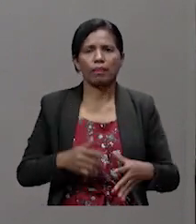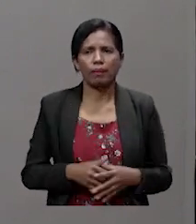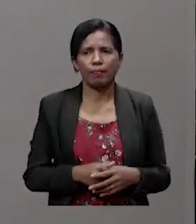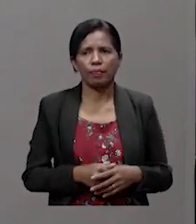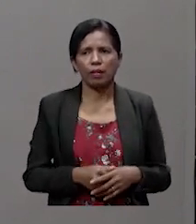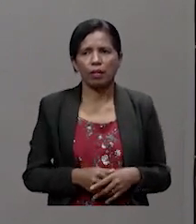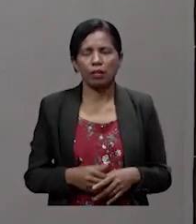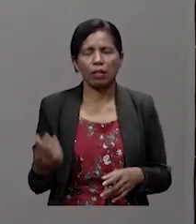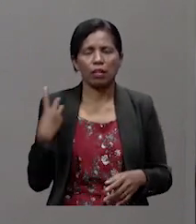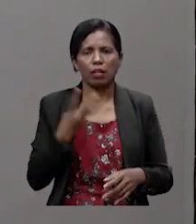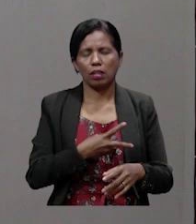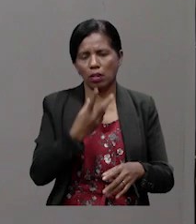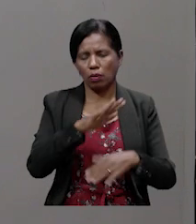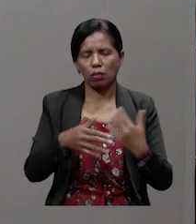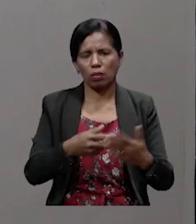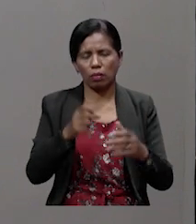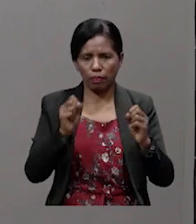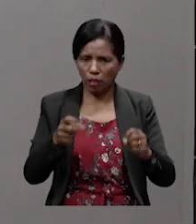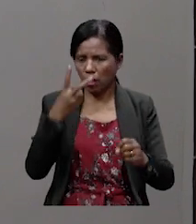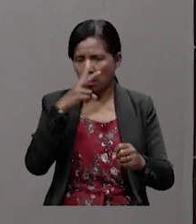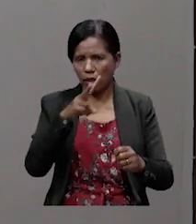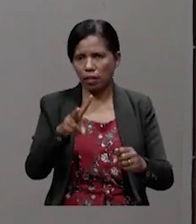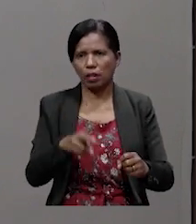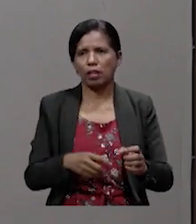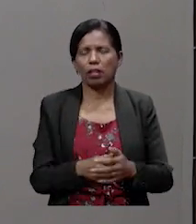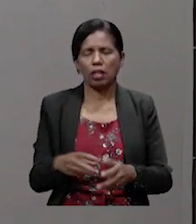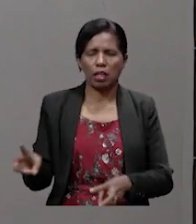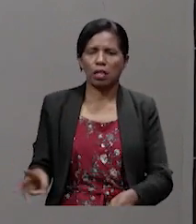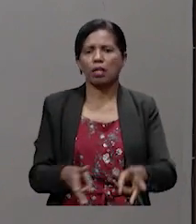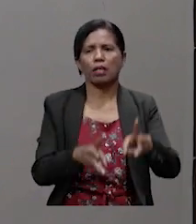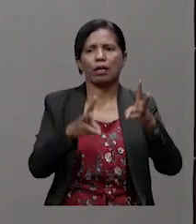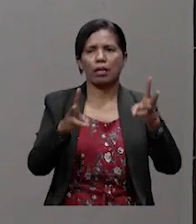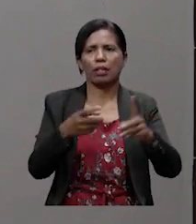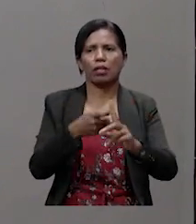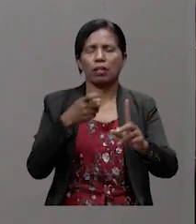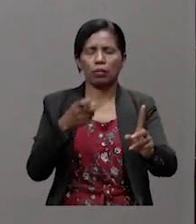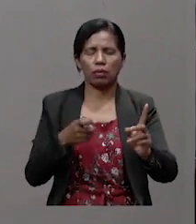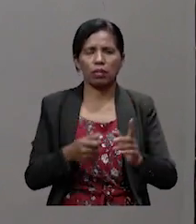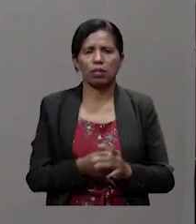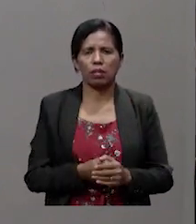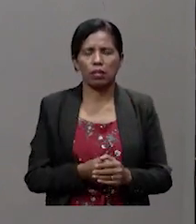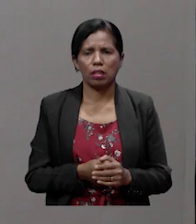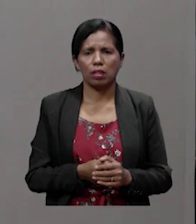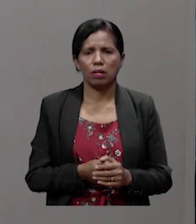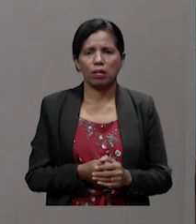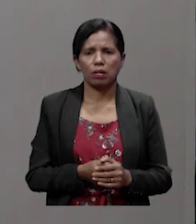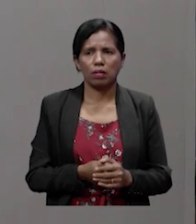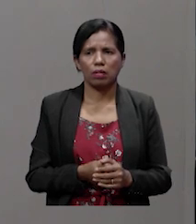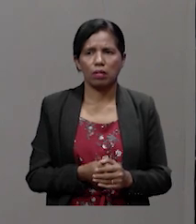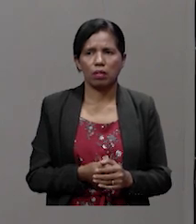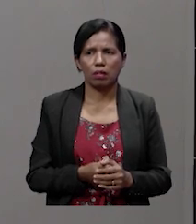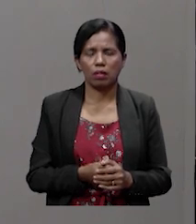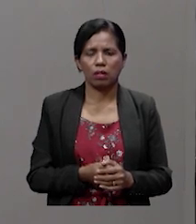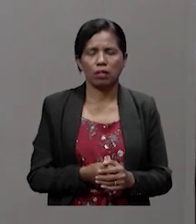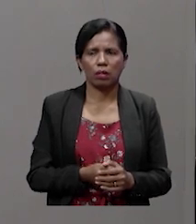Senyor sir ito hutu elwe hare rasi kwazi dalang usi rotuno ni ato mai hebe zompol